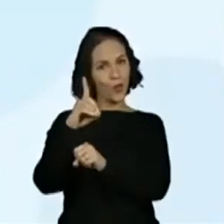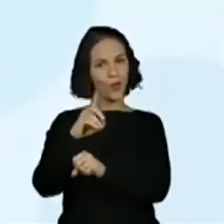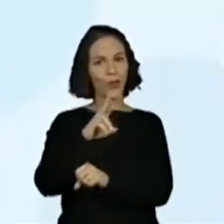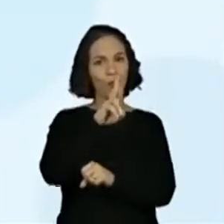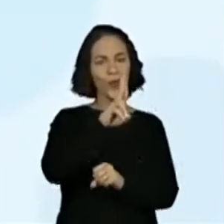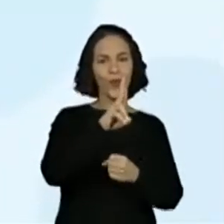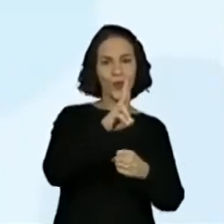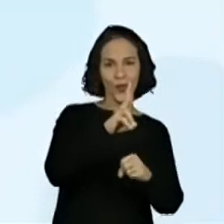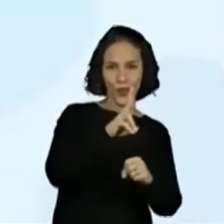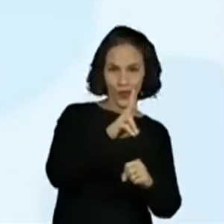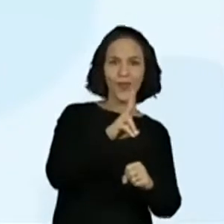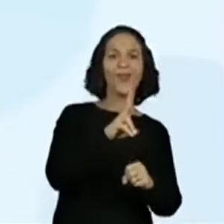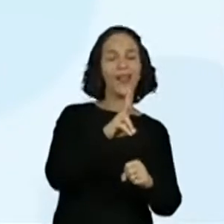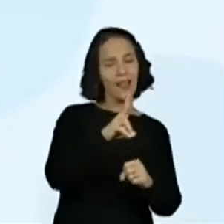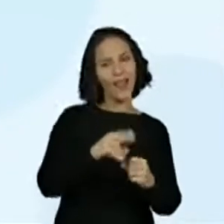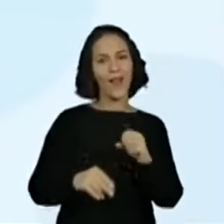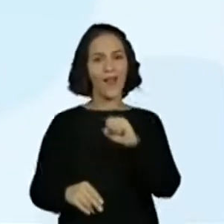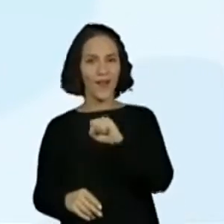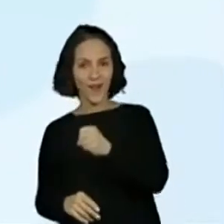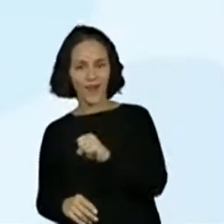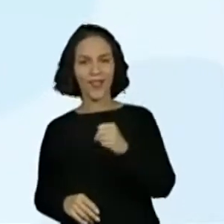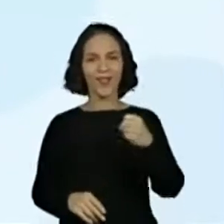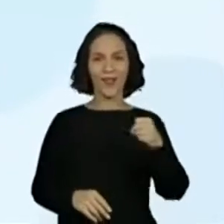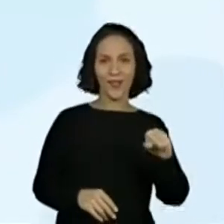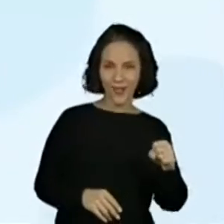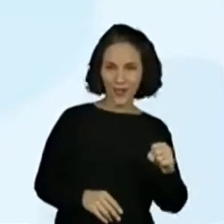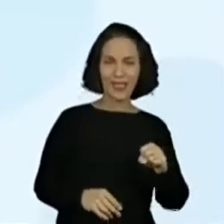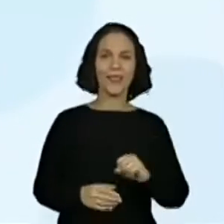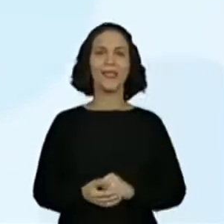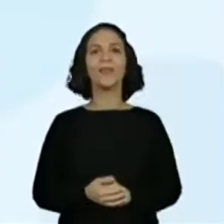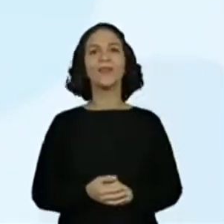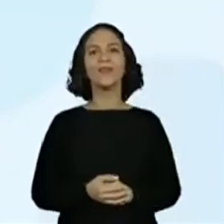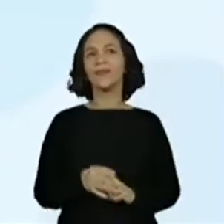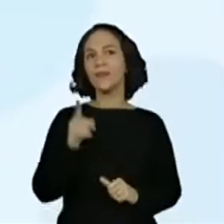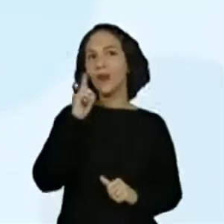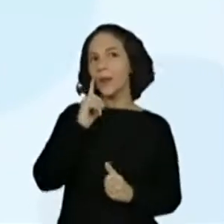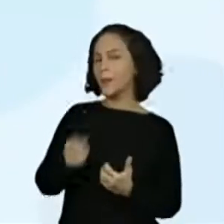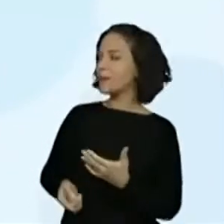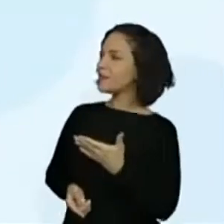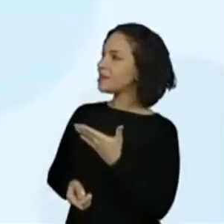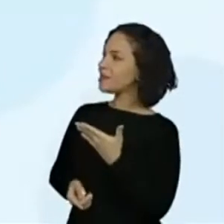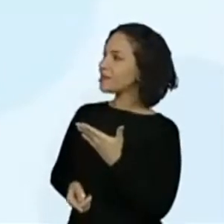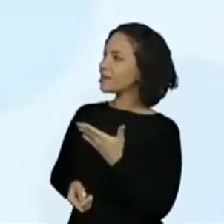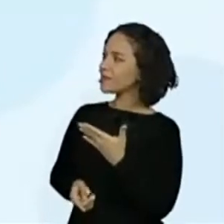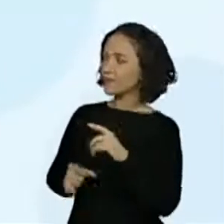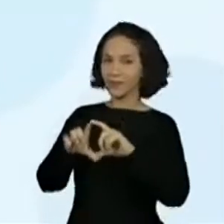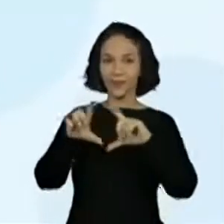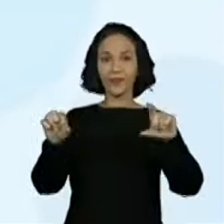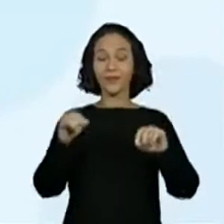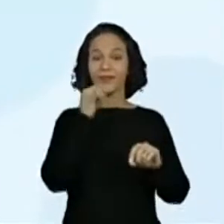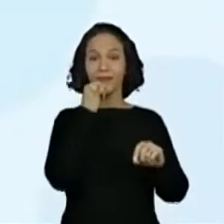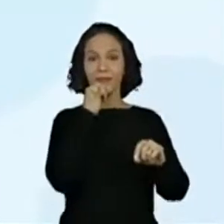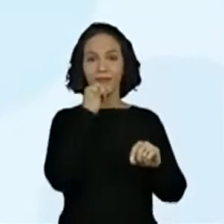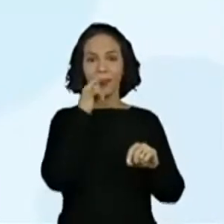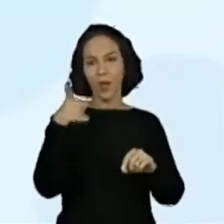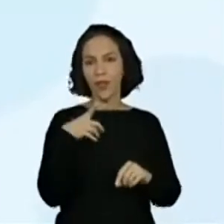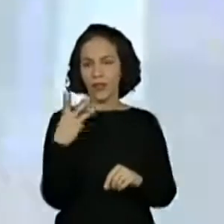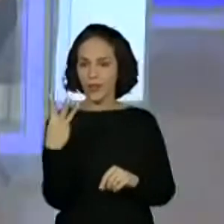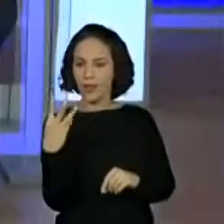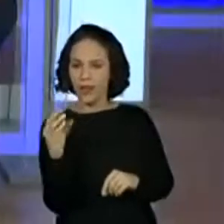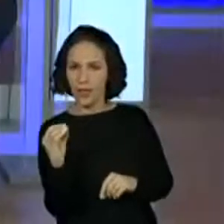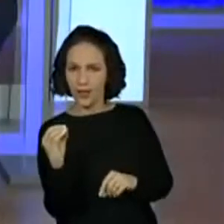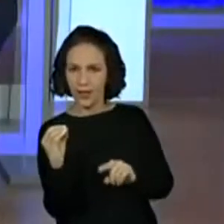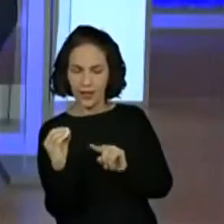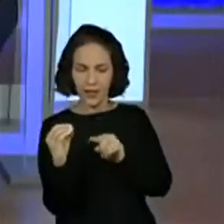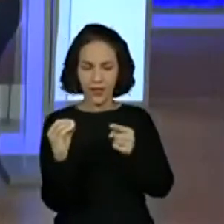depois dos 50, se observássemos o quadro, 50, 60, 70, 80. Então, exatamente, seria o